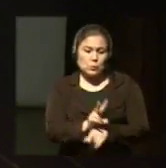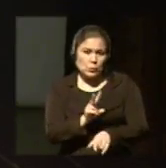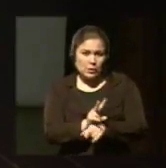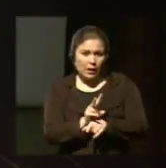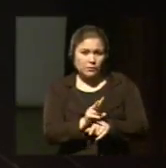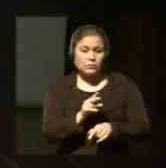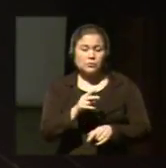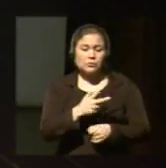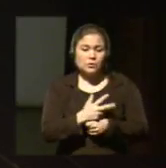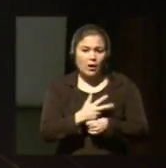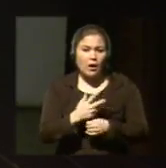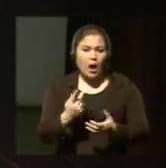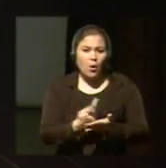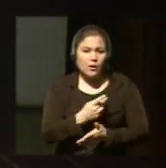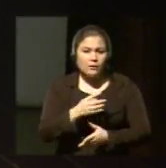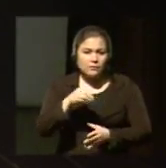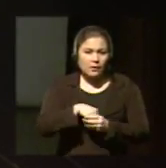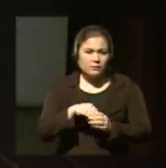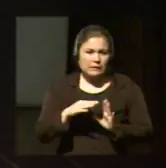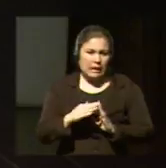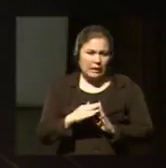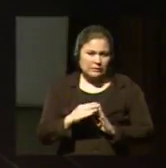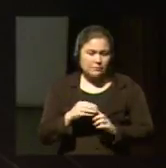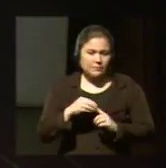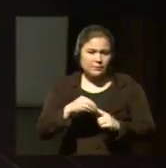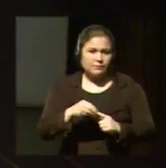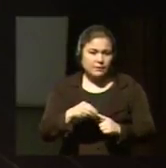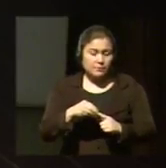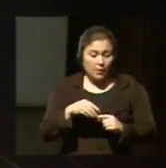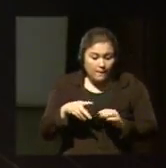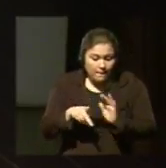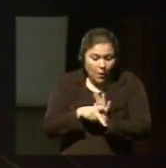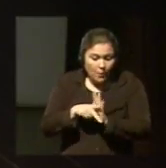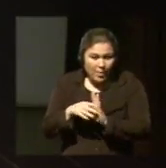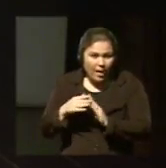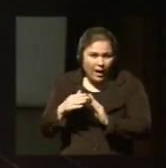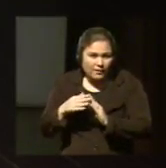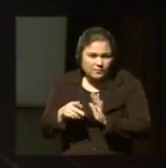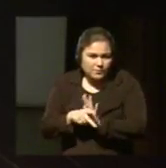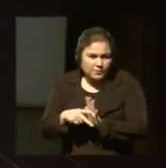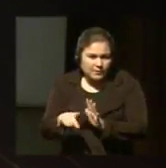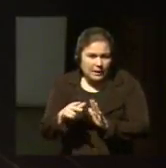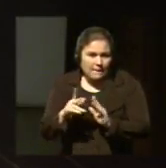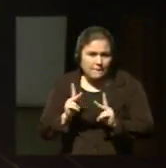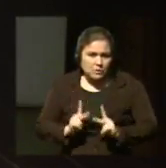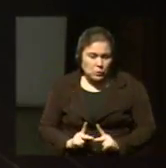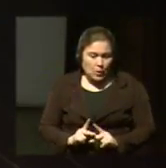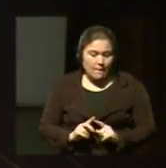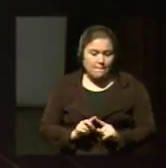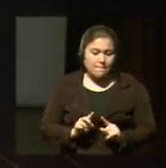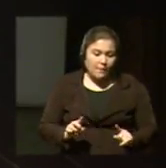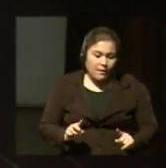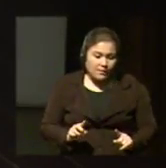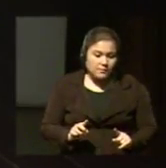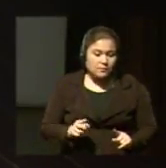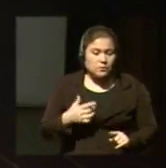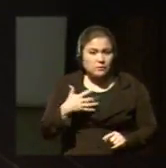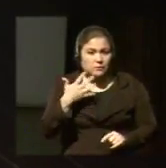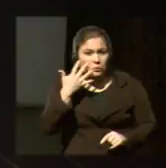idosos acontece em casa, ou seja, principalmente na casa da pessoa, mas aí também não se